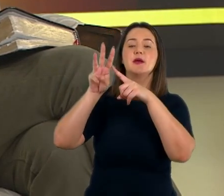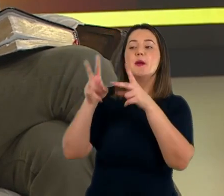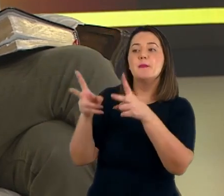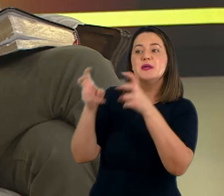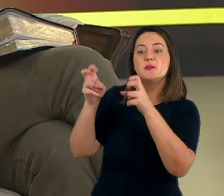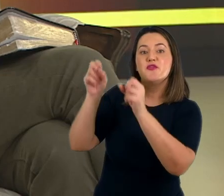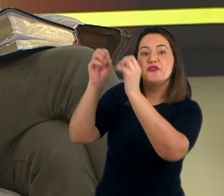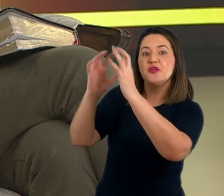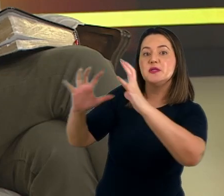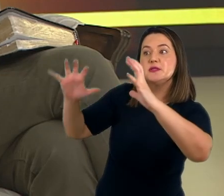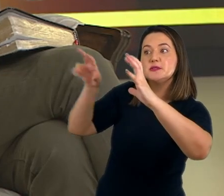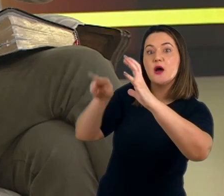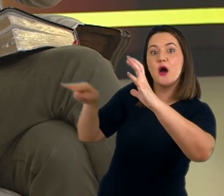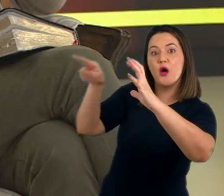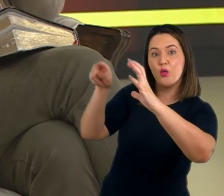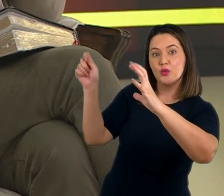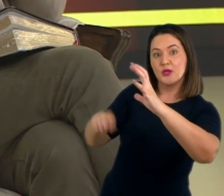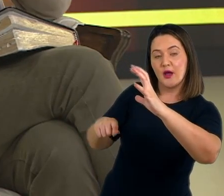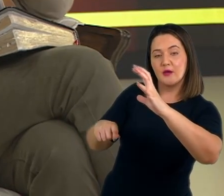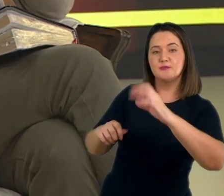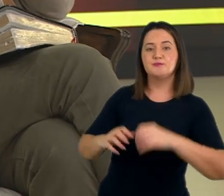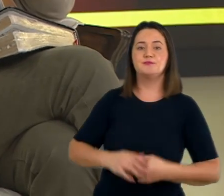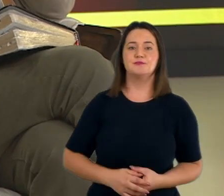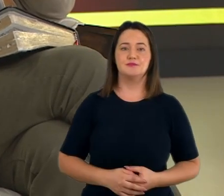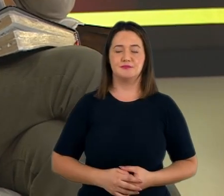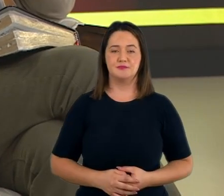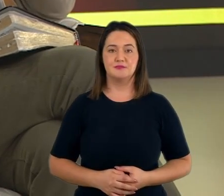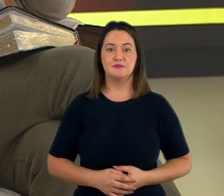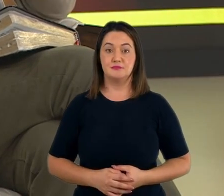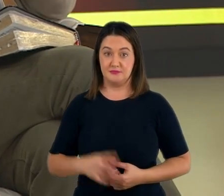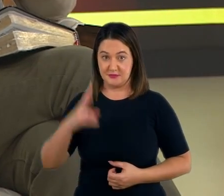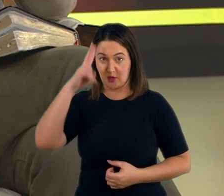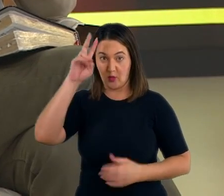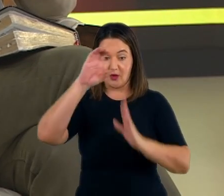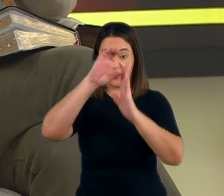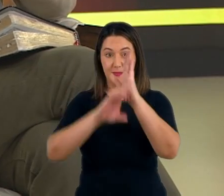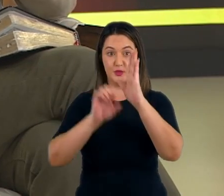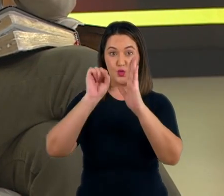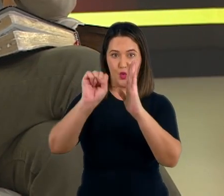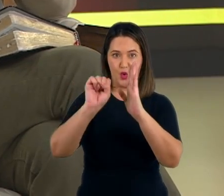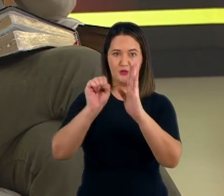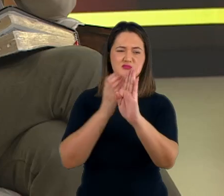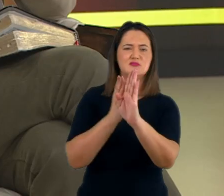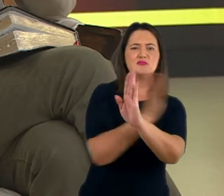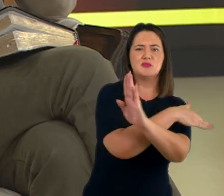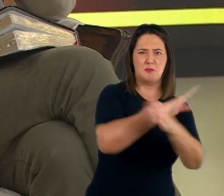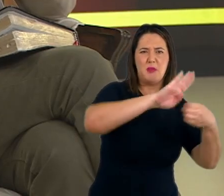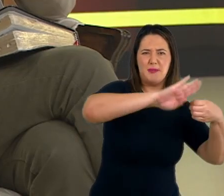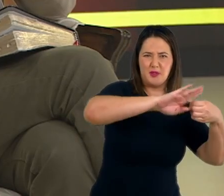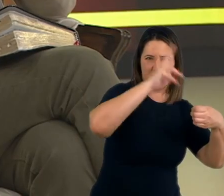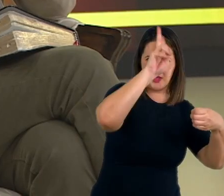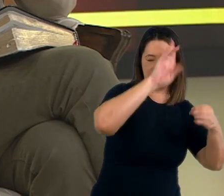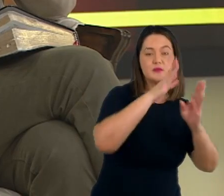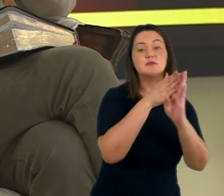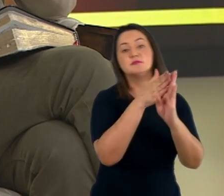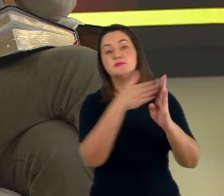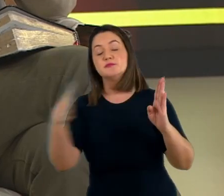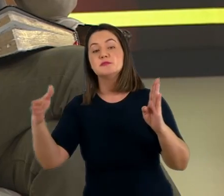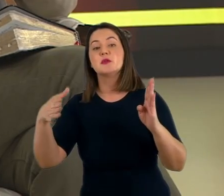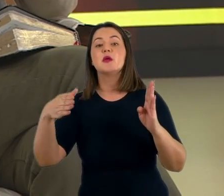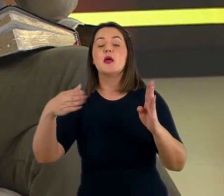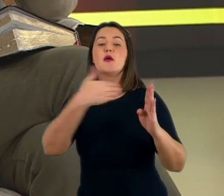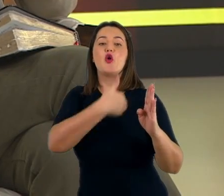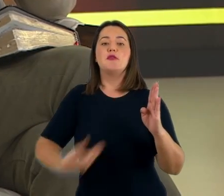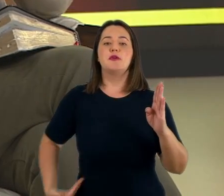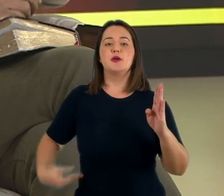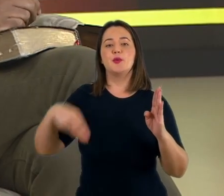nas visões. Assim como o fim da Babilônia, Daniel capítulo 8 começou com o império da Medopérsia, você se lembra?